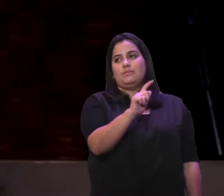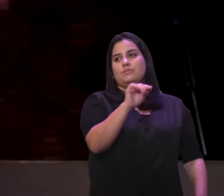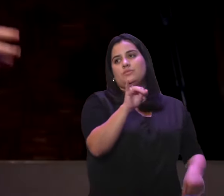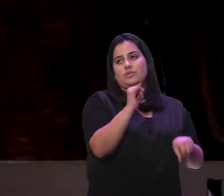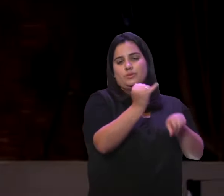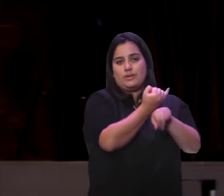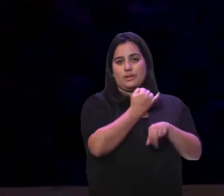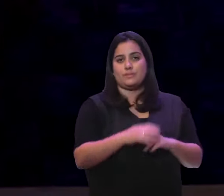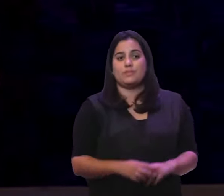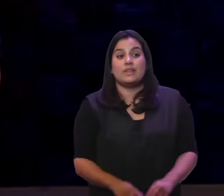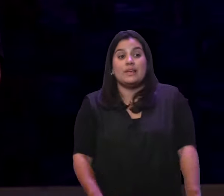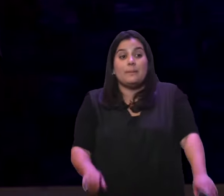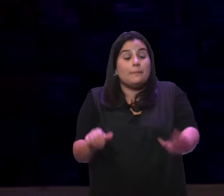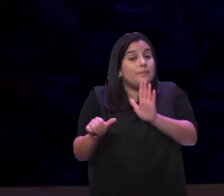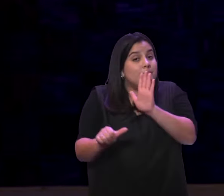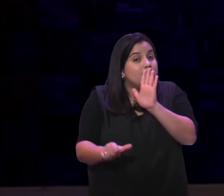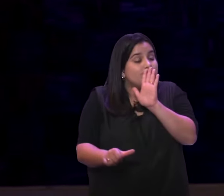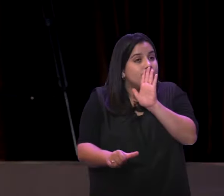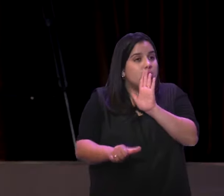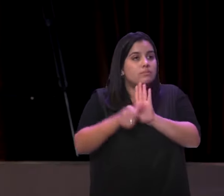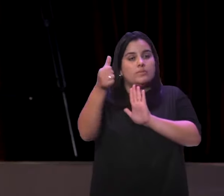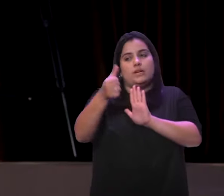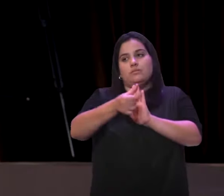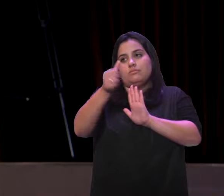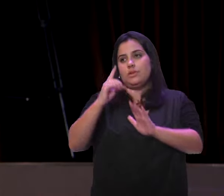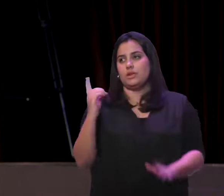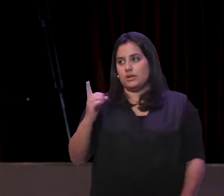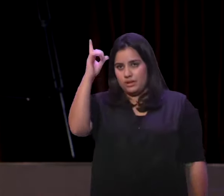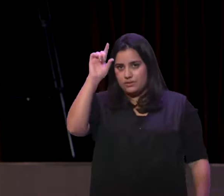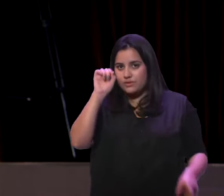coisa que Davi fez para cumprir o